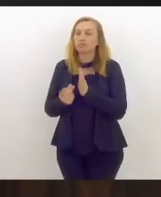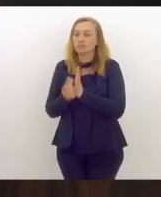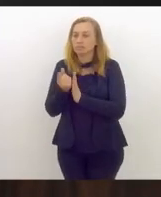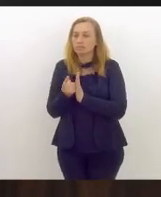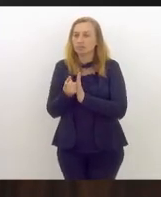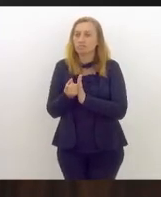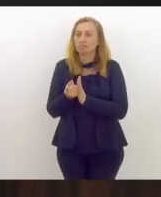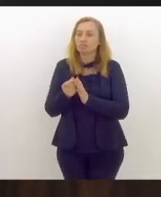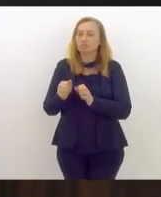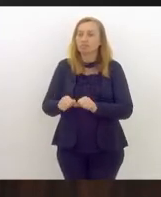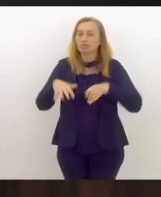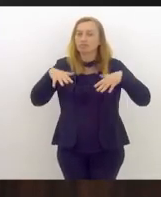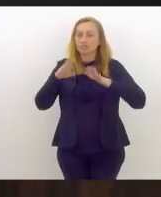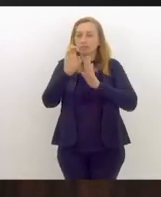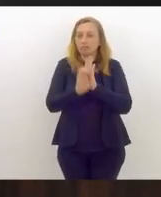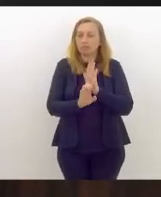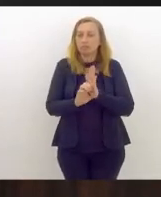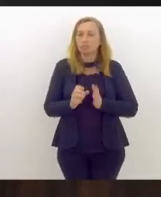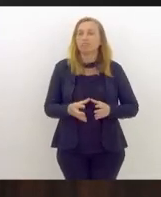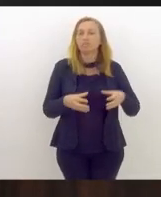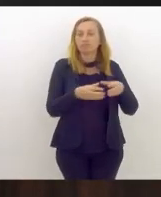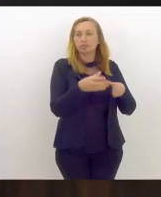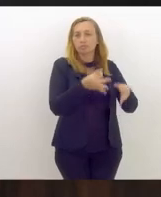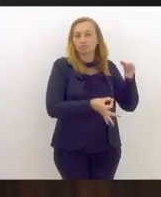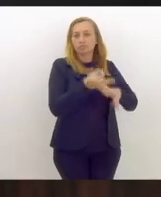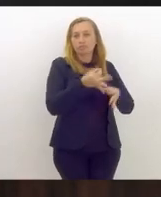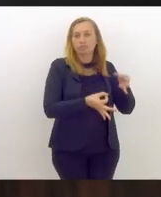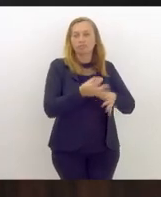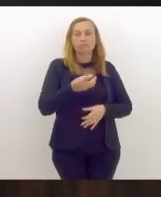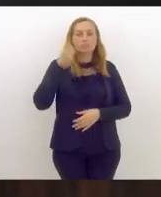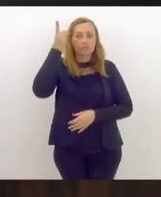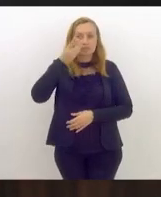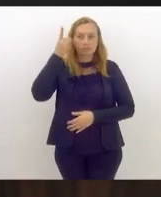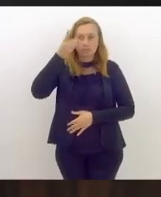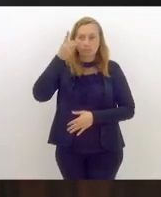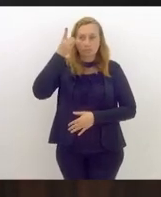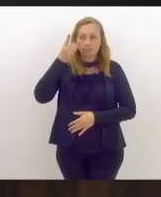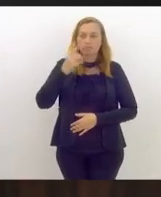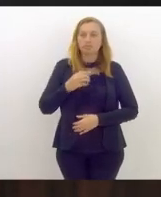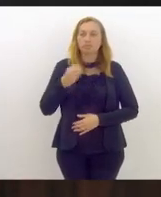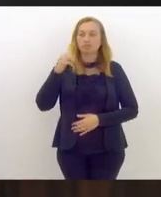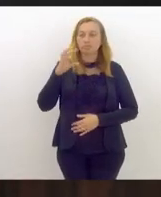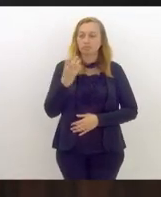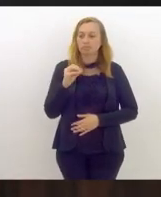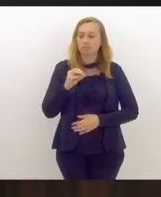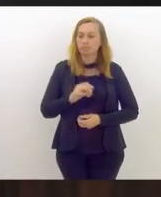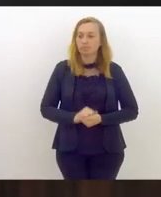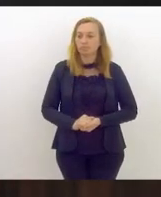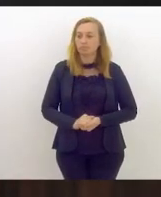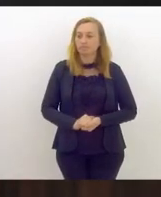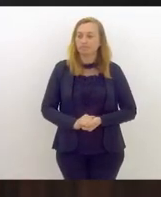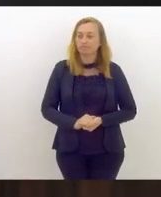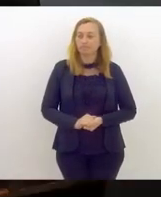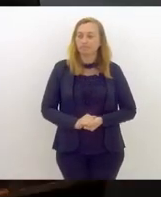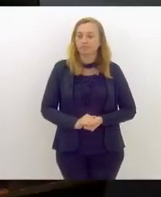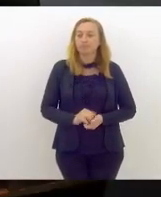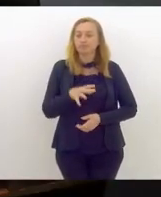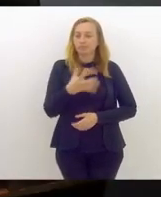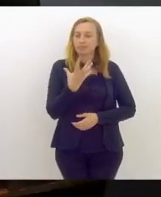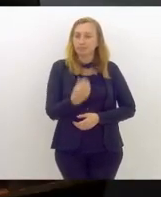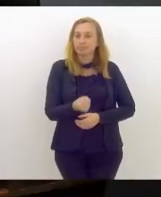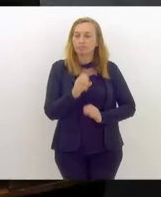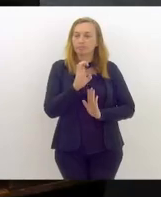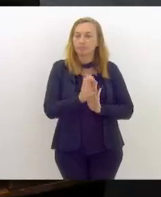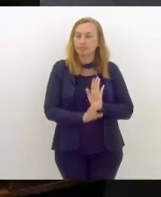às emendas de plenário. Para emitir parecer pela Comissão de Constituição e Justiça, deputado Chico Machado. Favorável